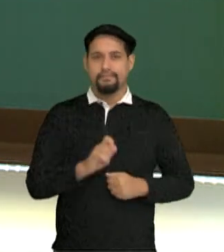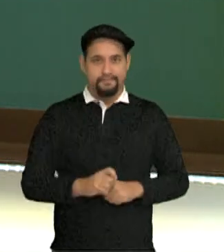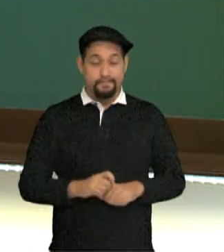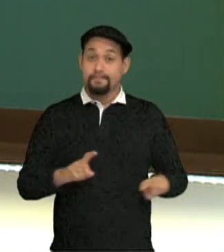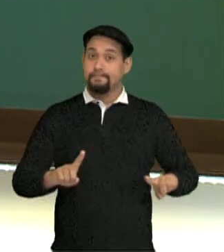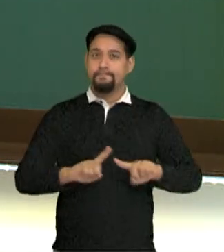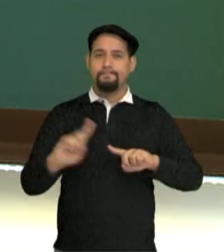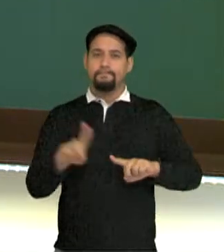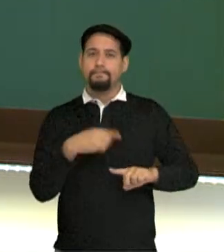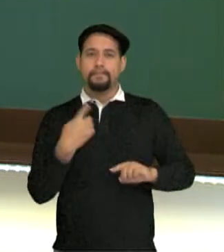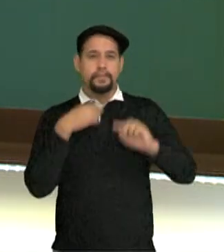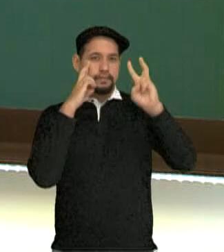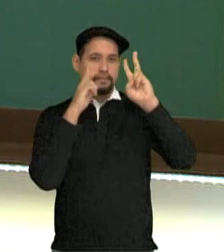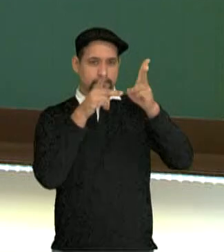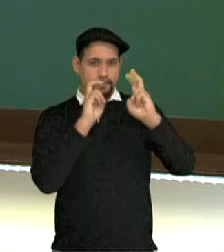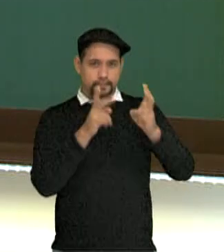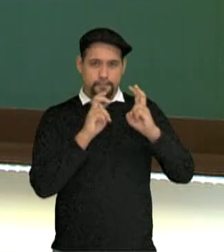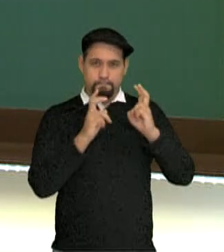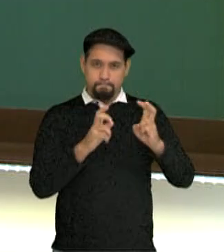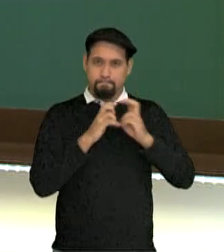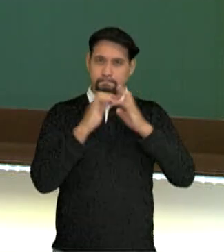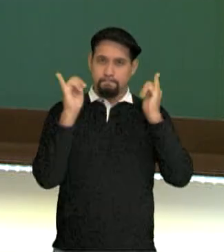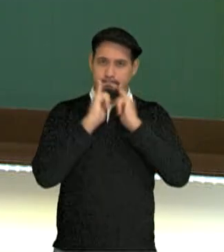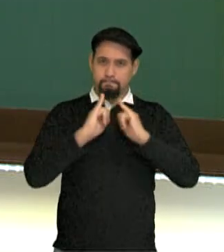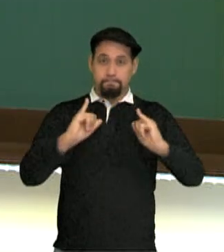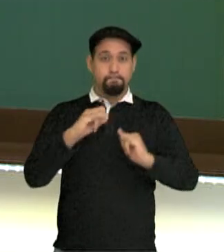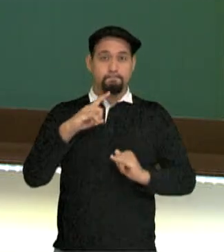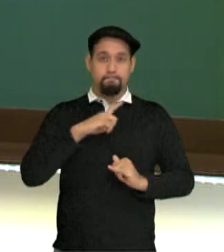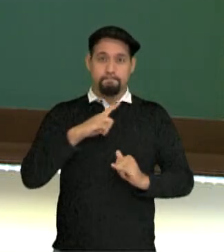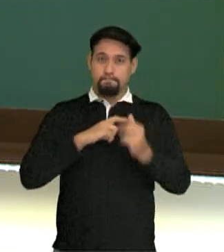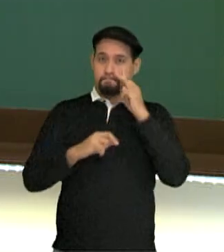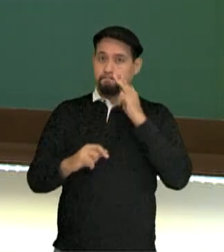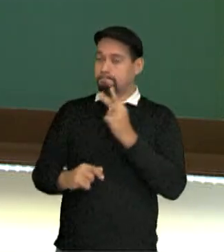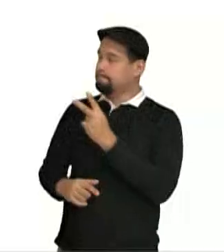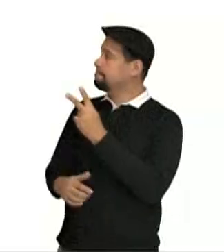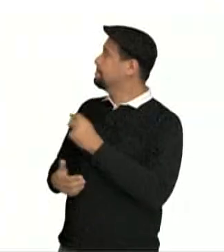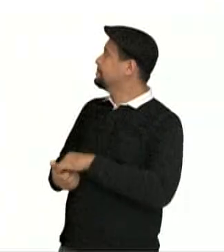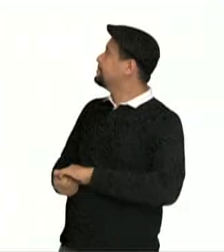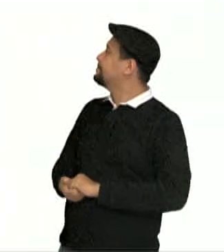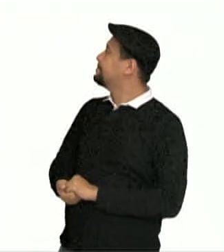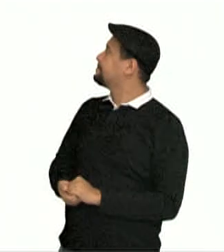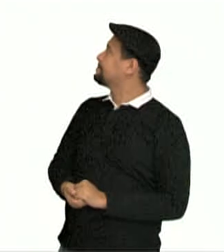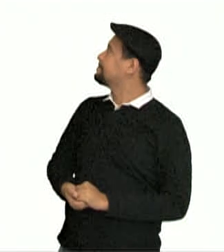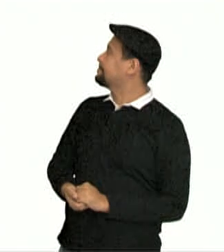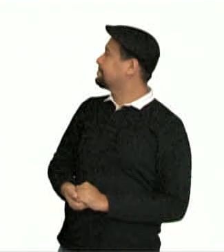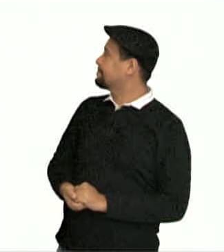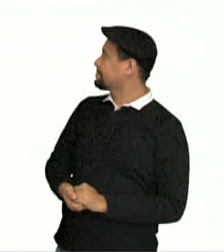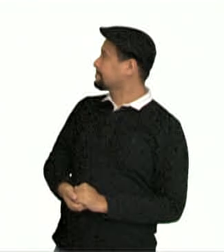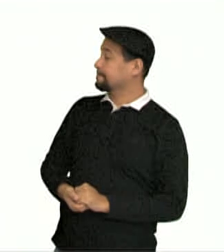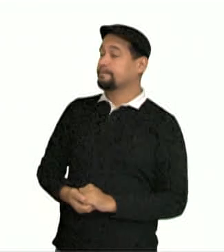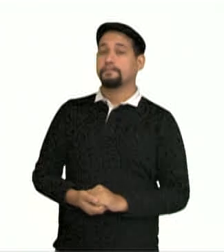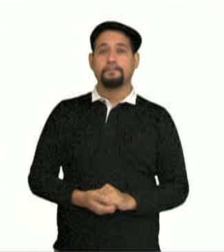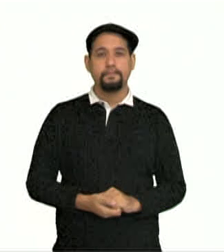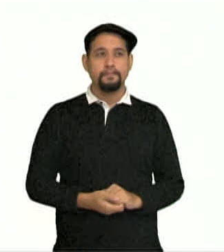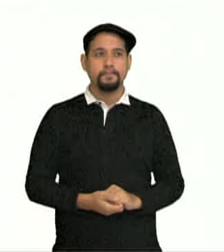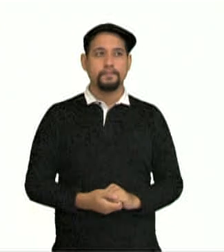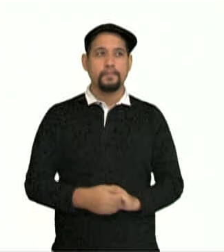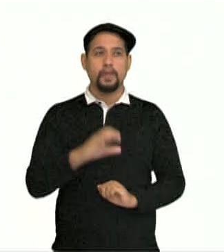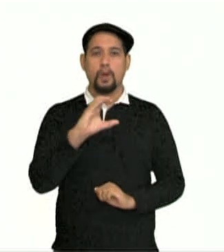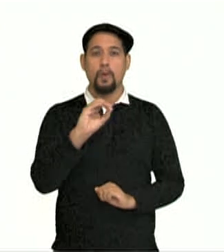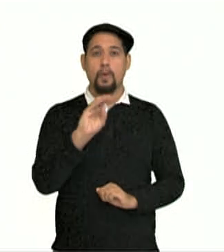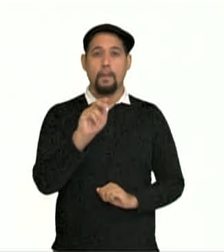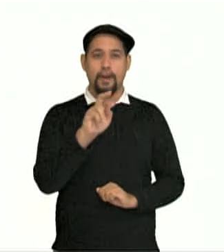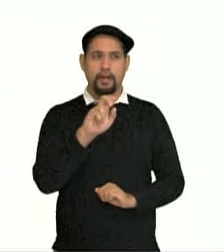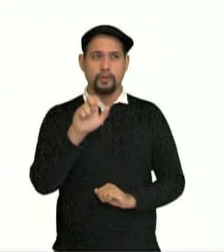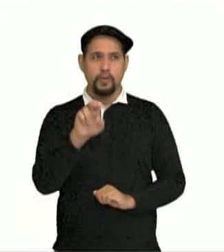isso, vamos observar essa manchete de notícia. Olha só. Cobrador usa intimidação como